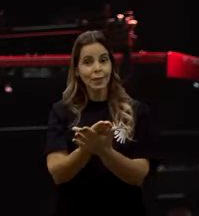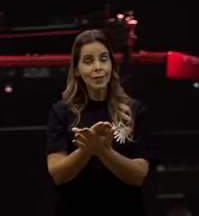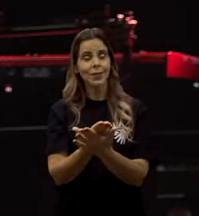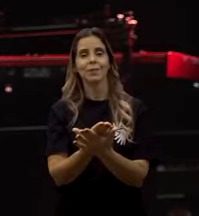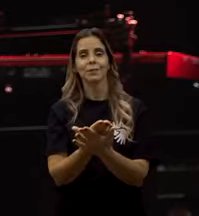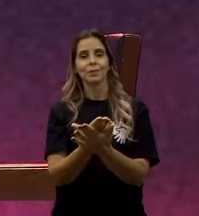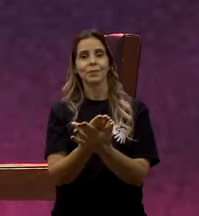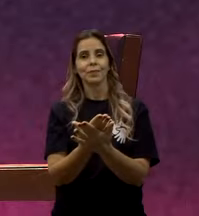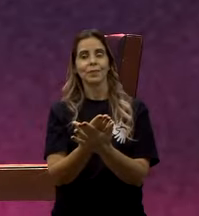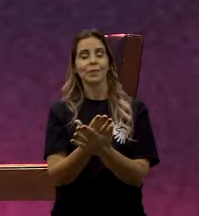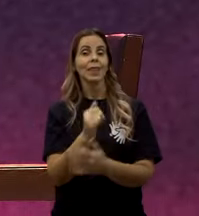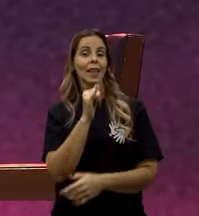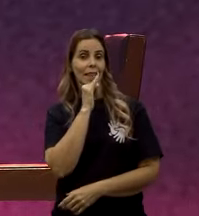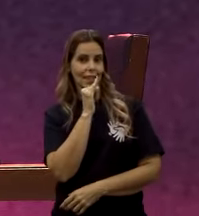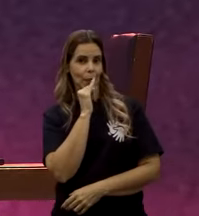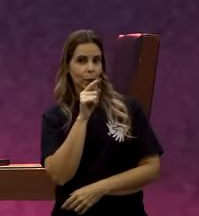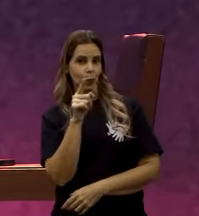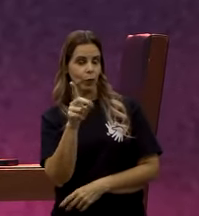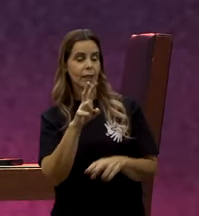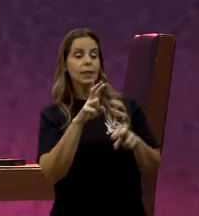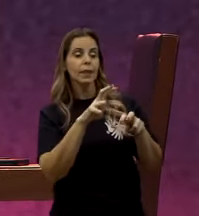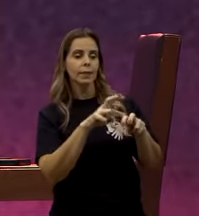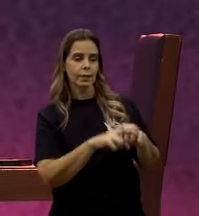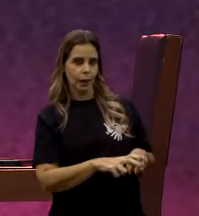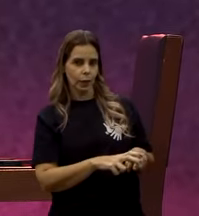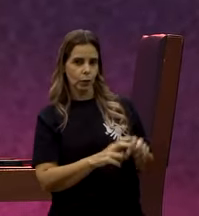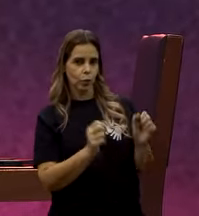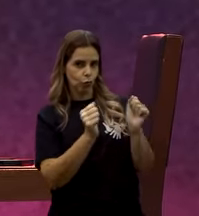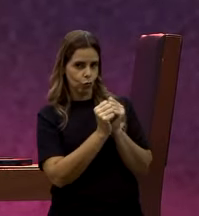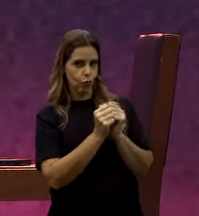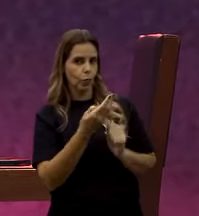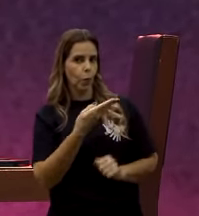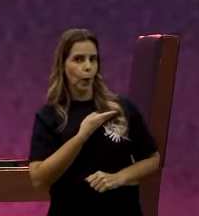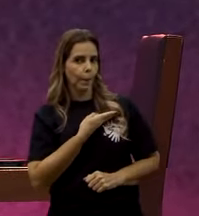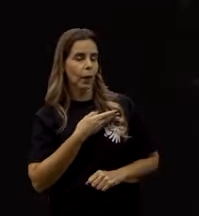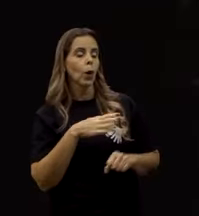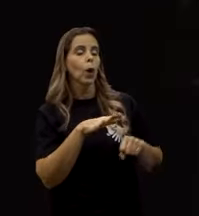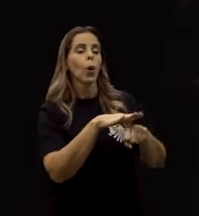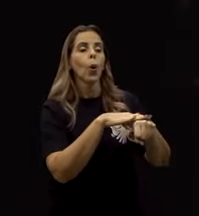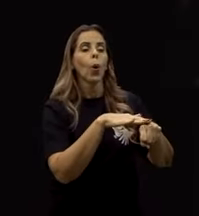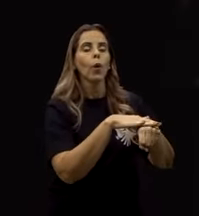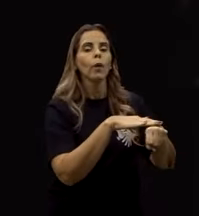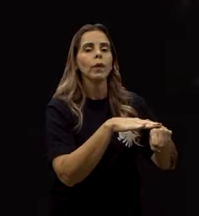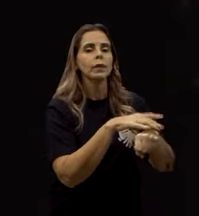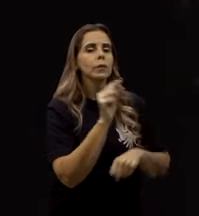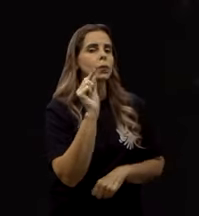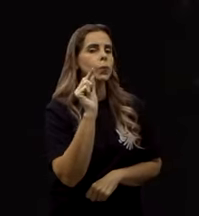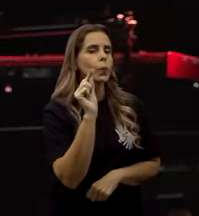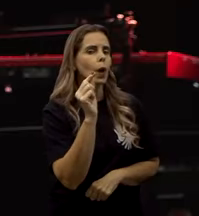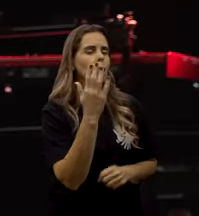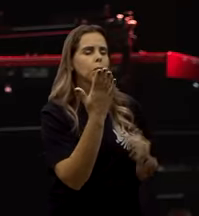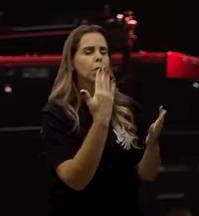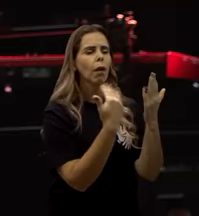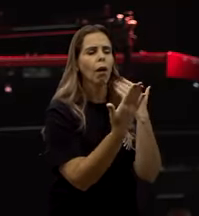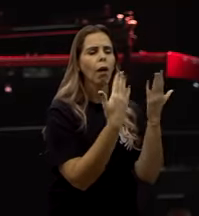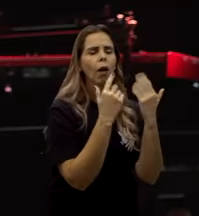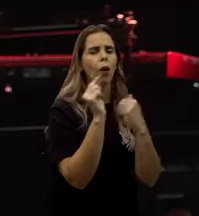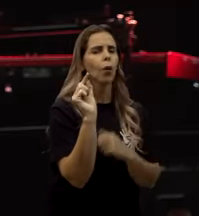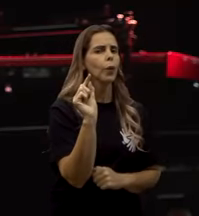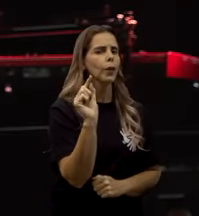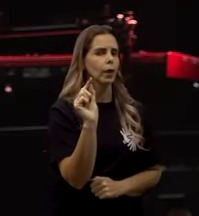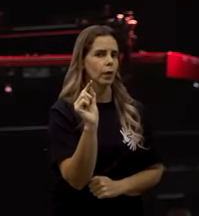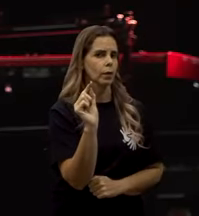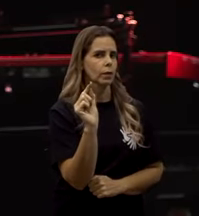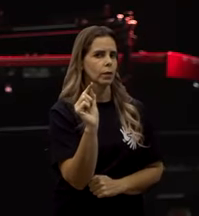pergunta é você tá sentando para Conversar o quê O que que você tem ouvido nesses dias escute o que você